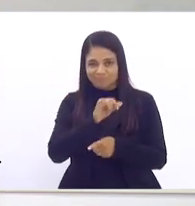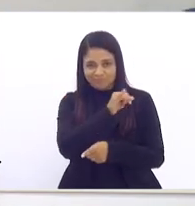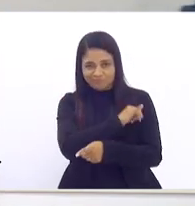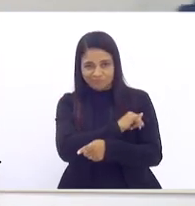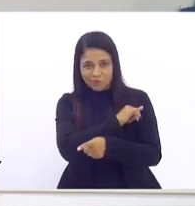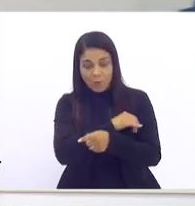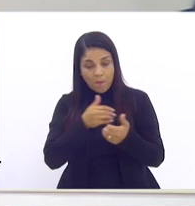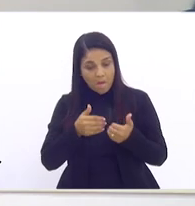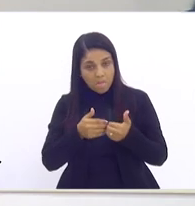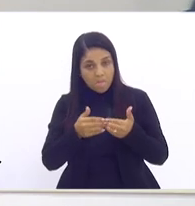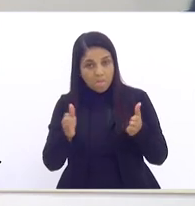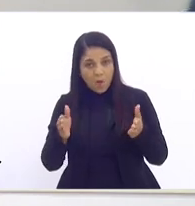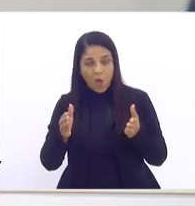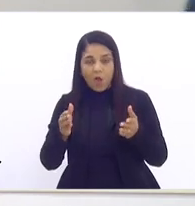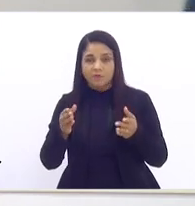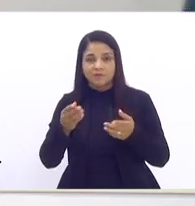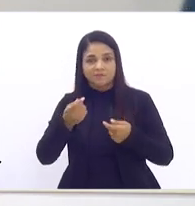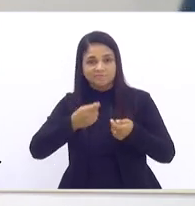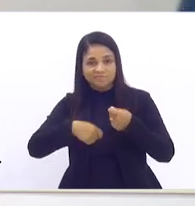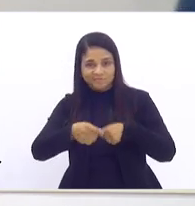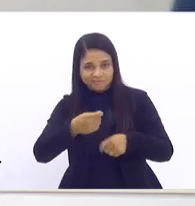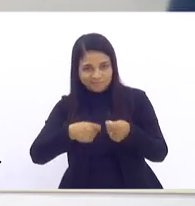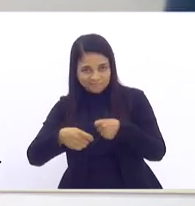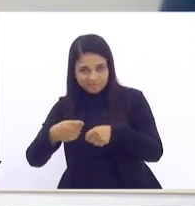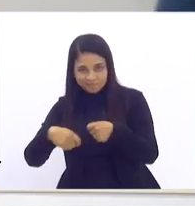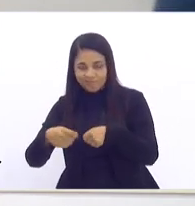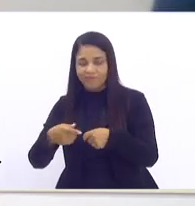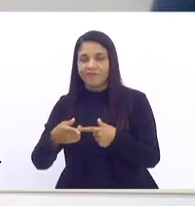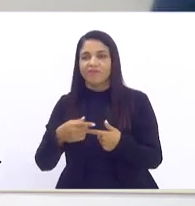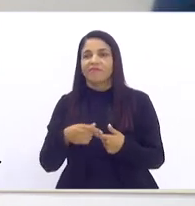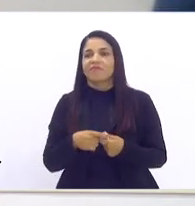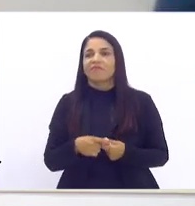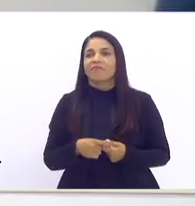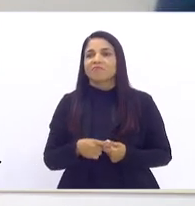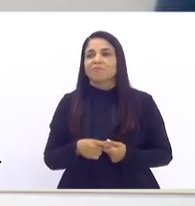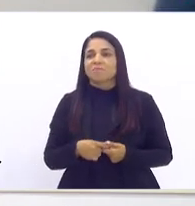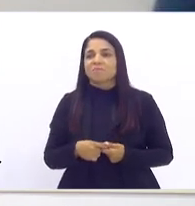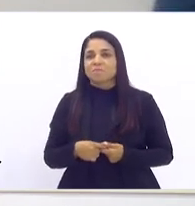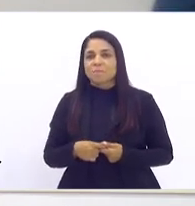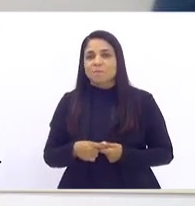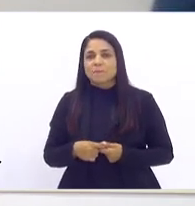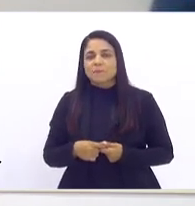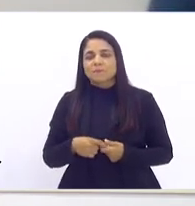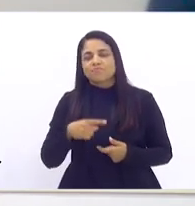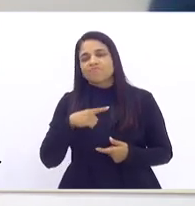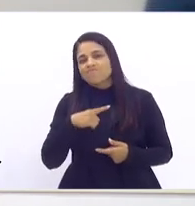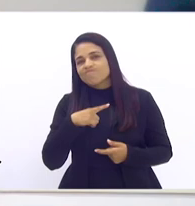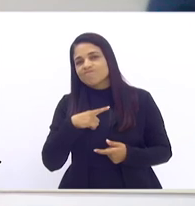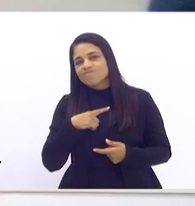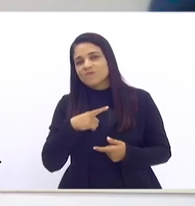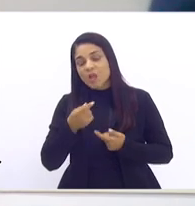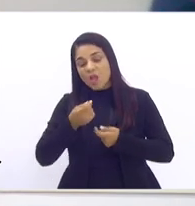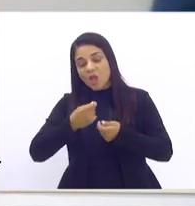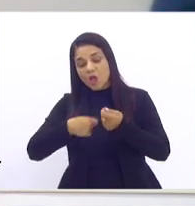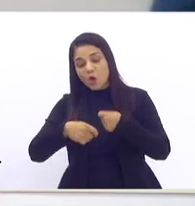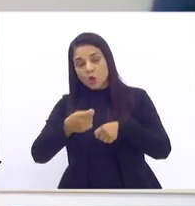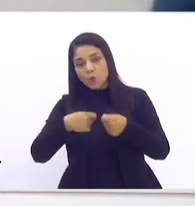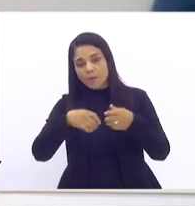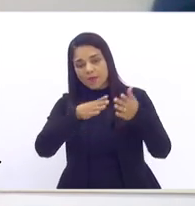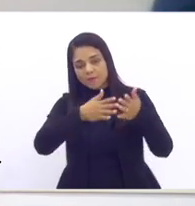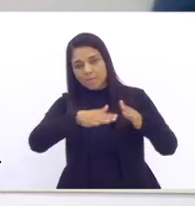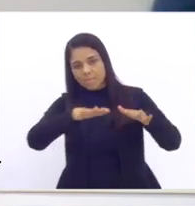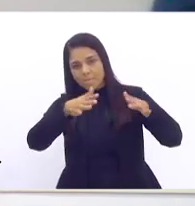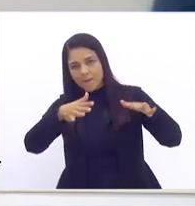uma porta logística né que é a questão da da que a gente chama aqui da economia do Mar